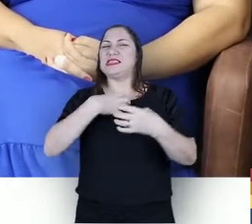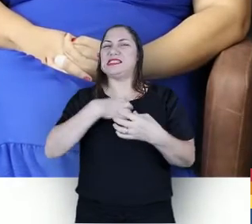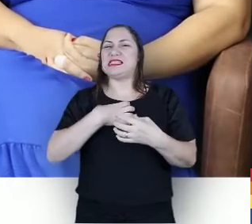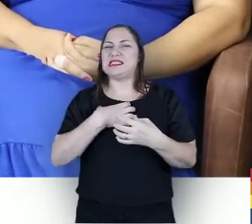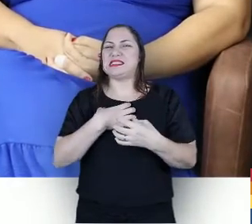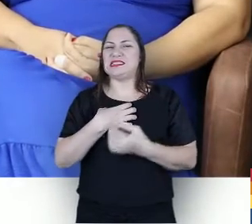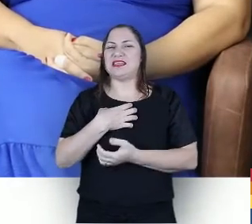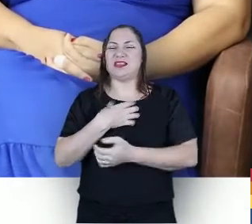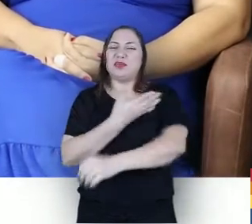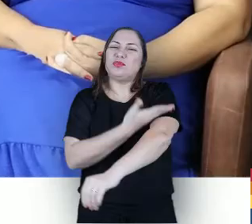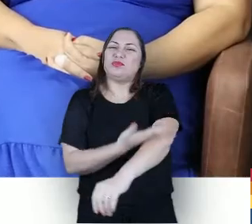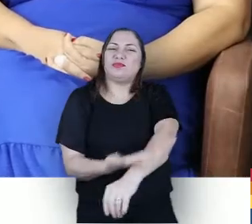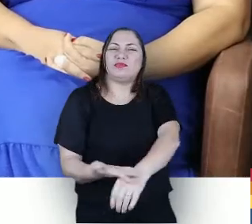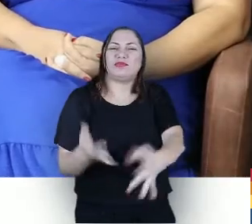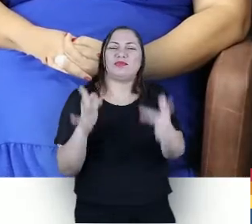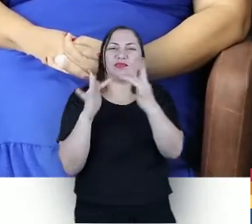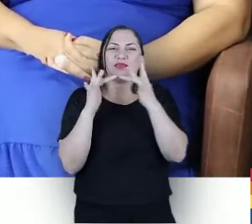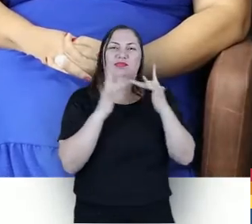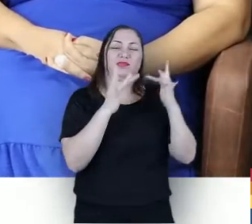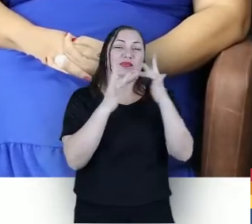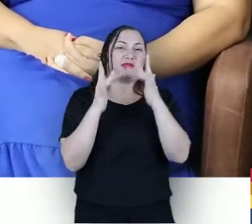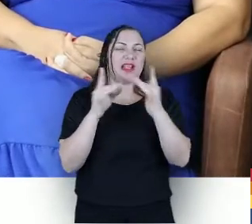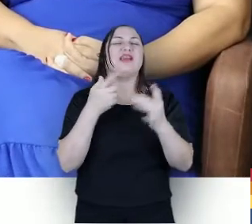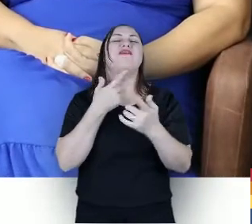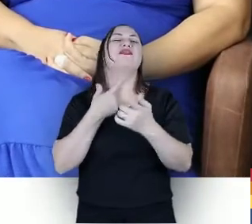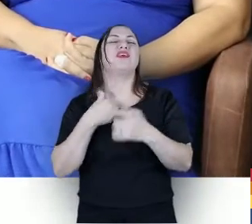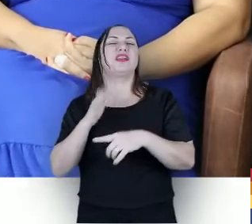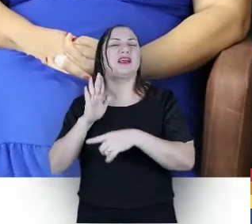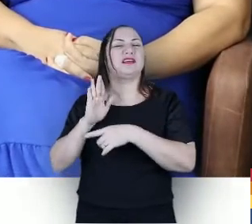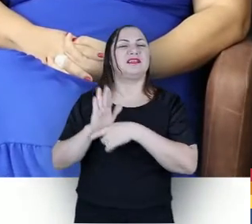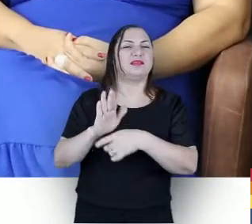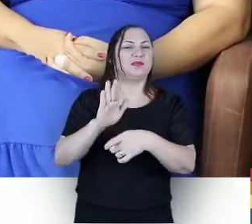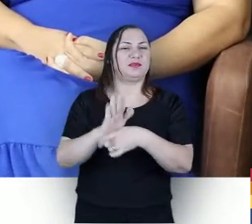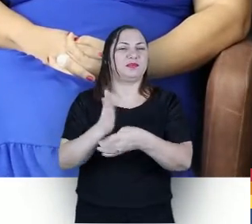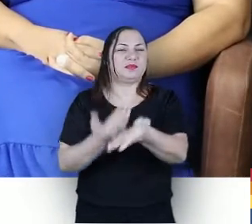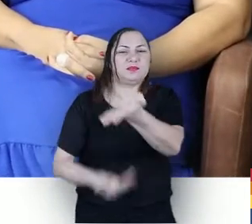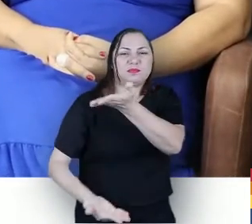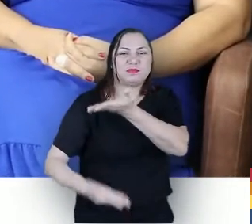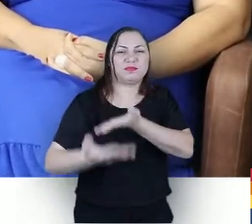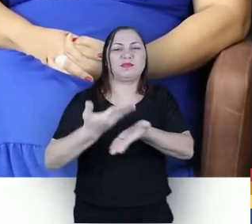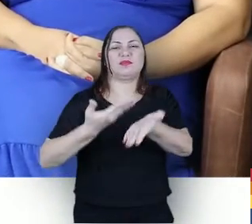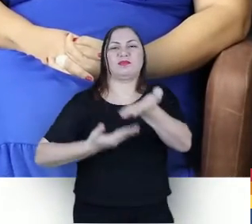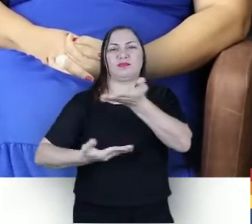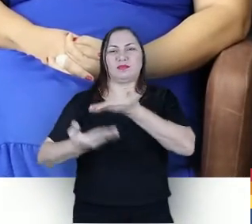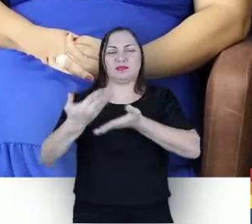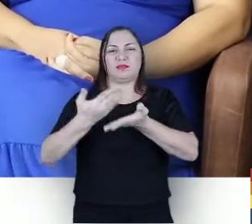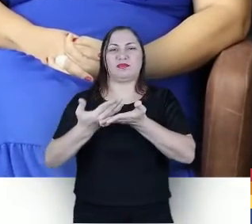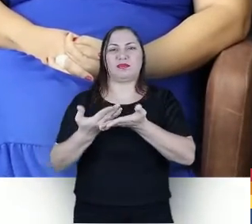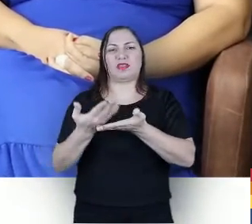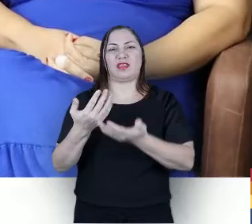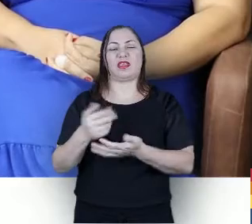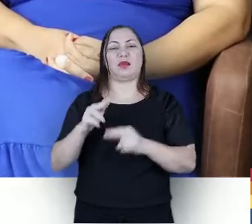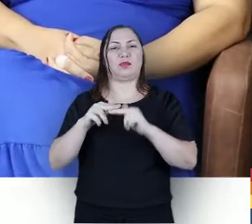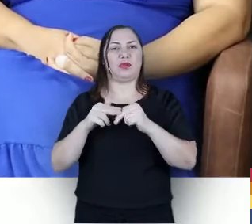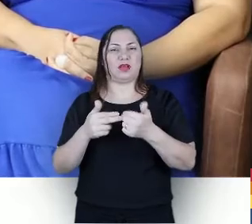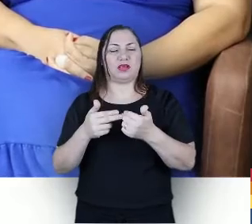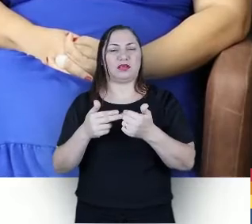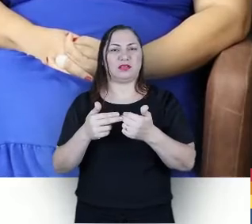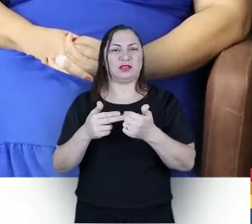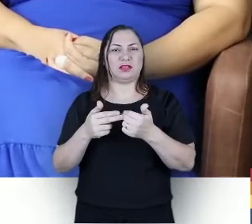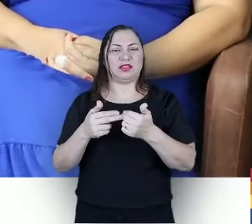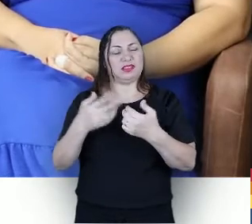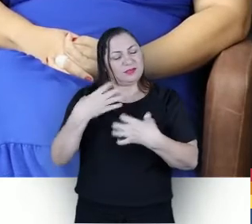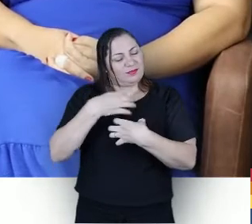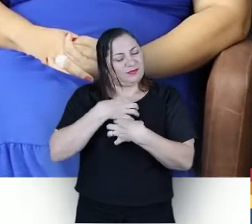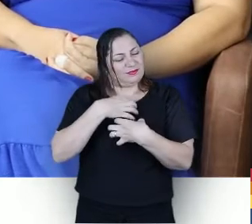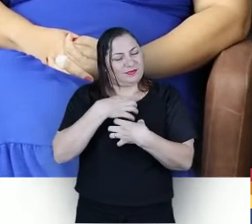tinha constantemente com a Cris, com a Imaculada, e agora, como é que vai ser? Mas eu me sinto bastante familiarizada